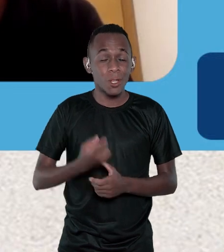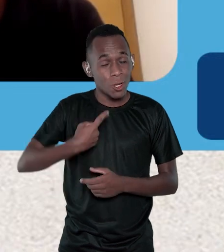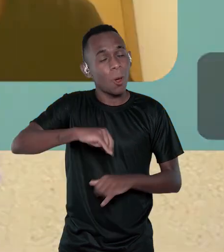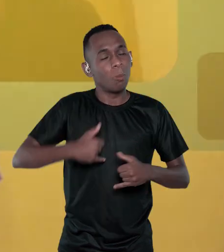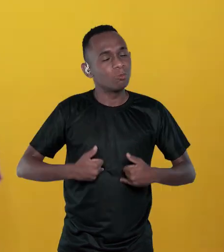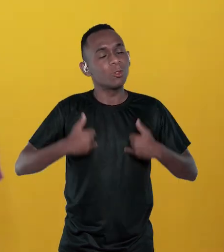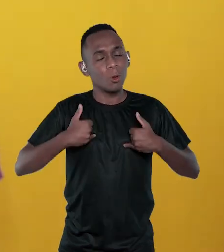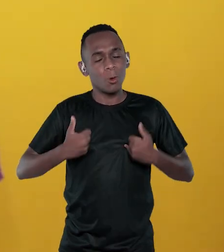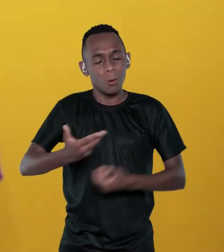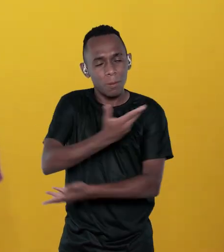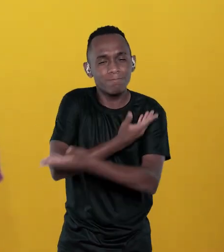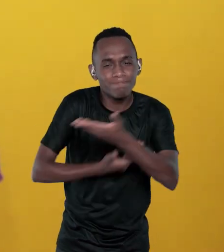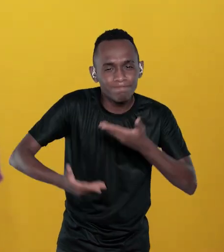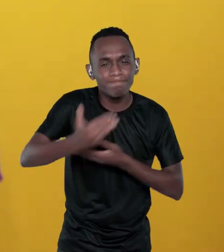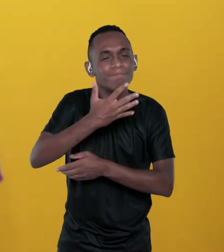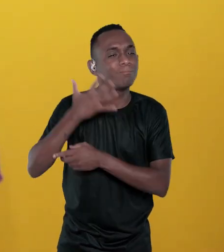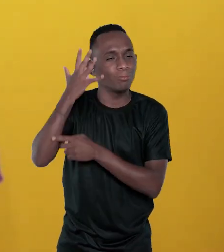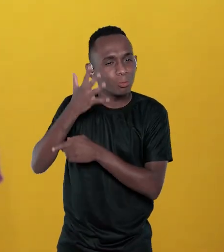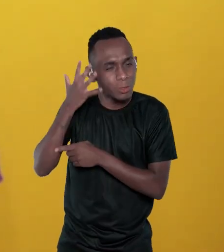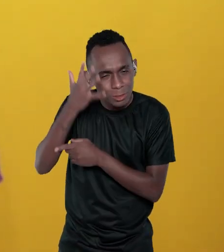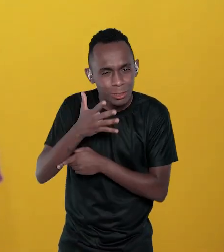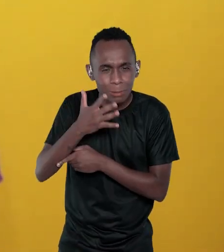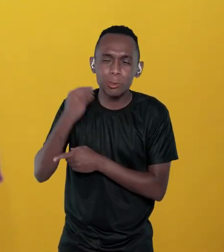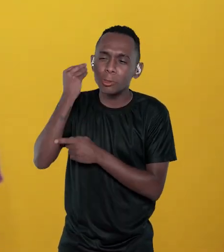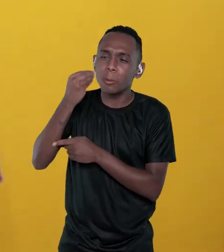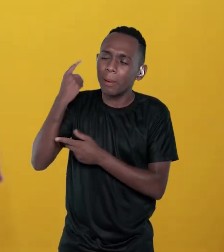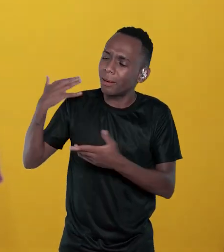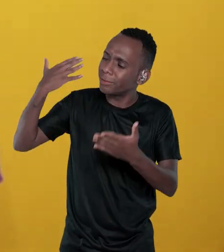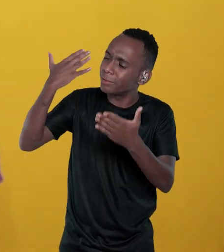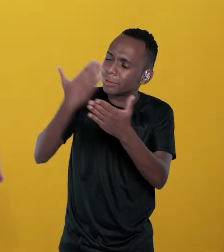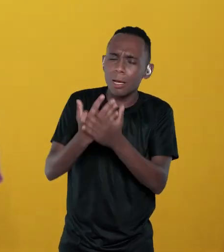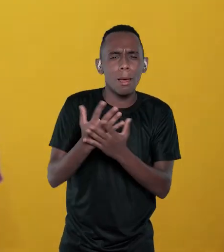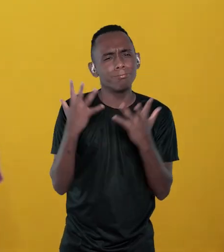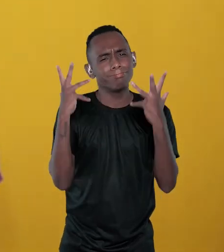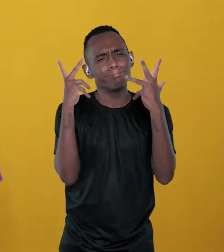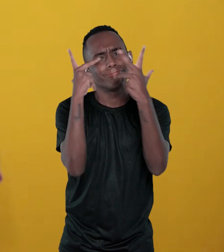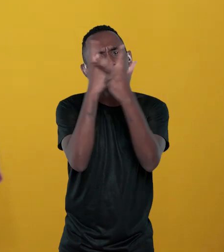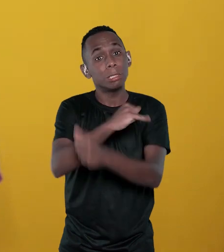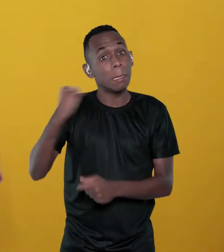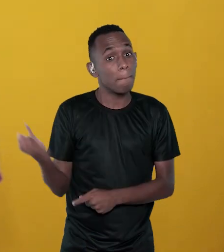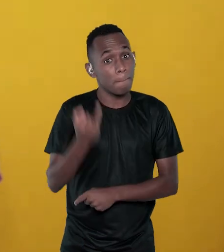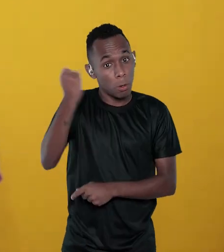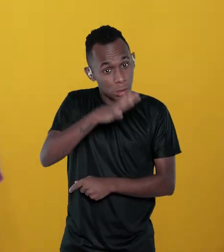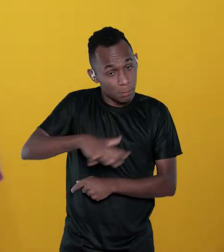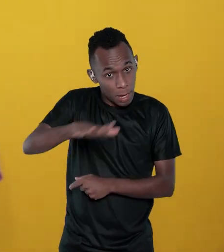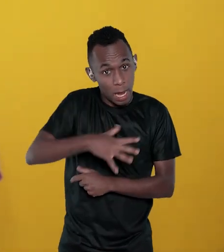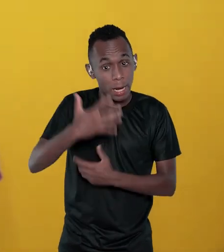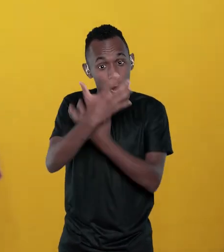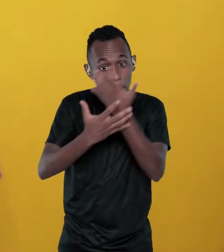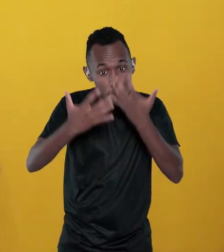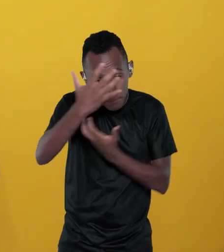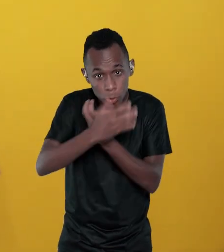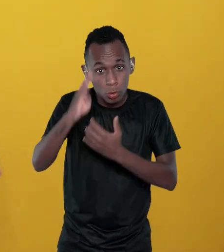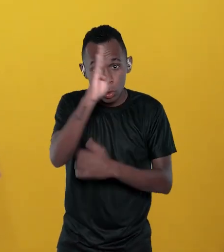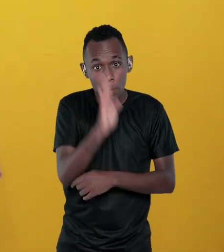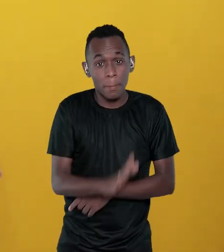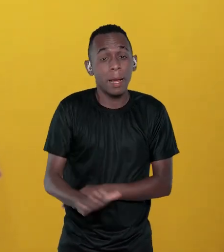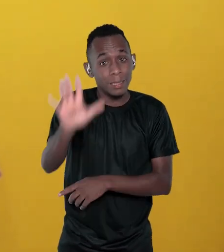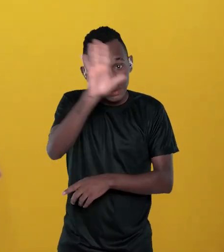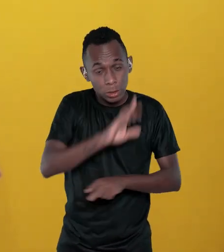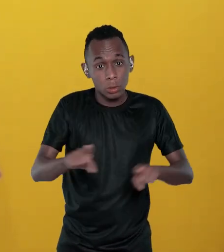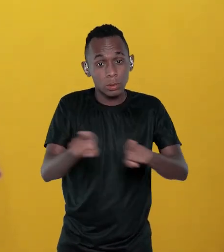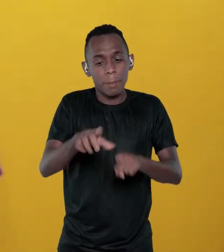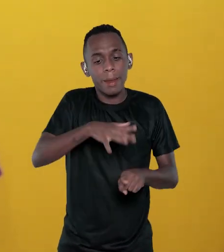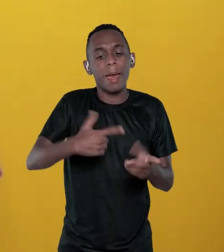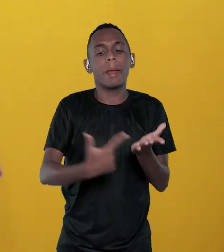contar um pouco mais aqui a respeito da sua história tão bonita e tão importante para a música brasileira e também para a literatura por